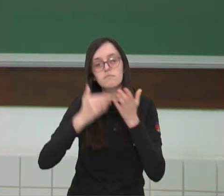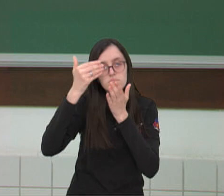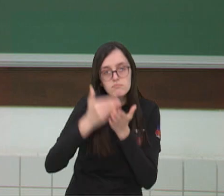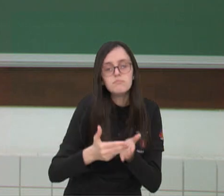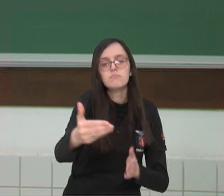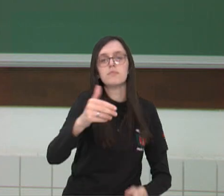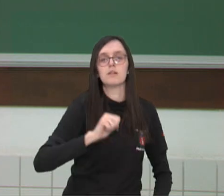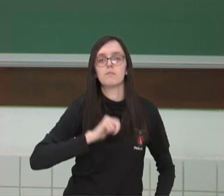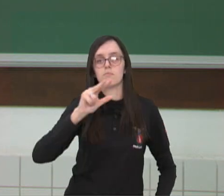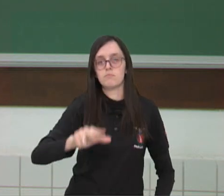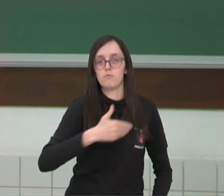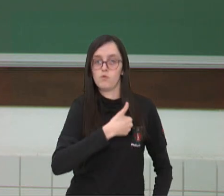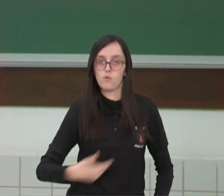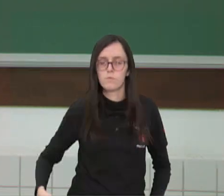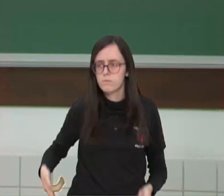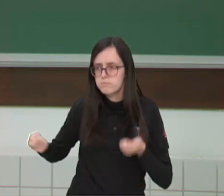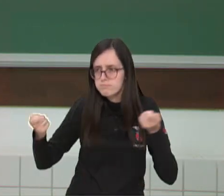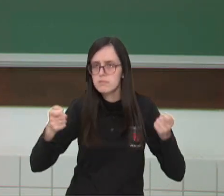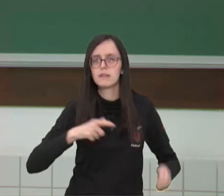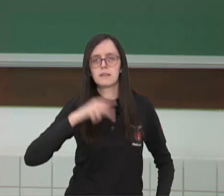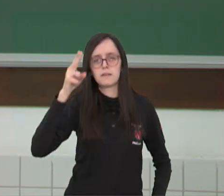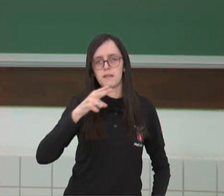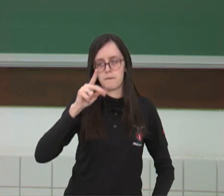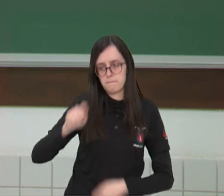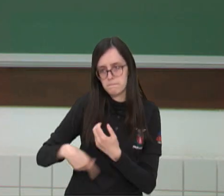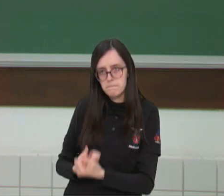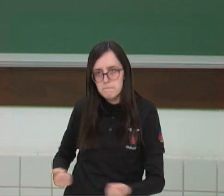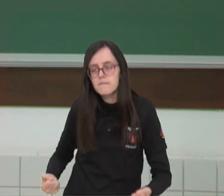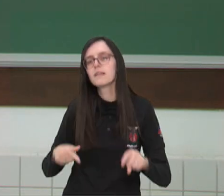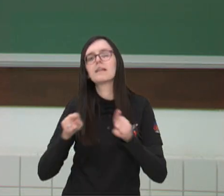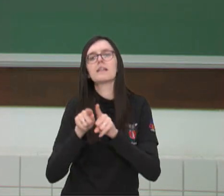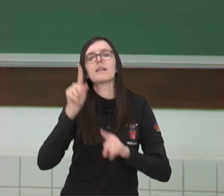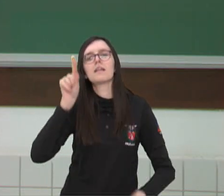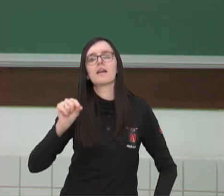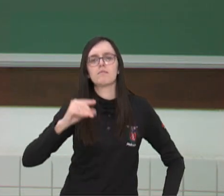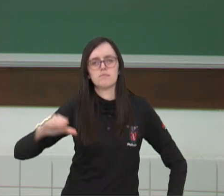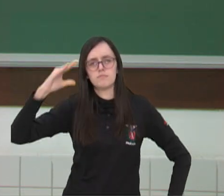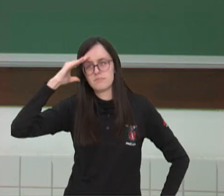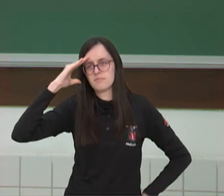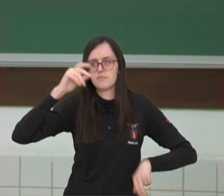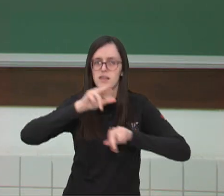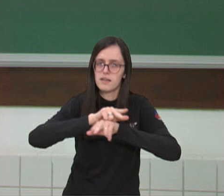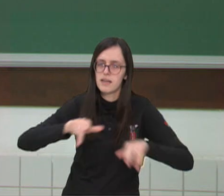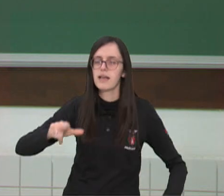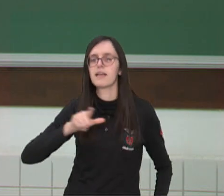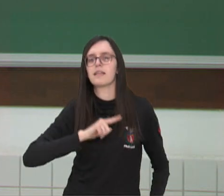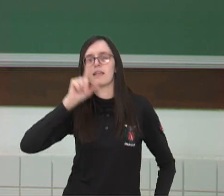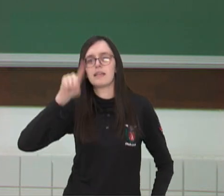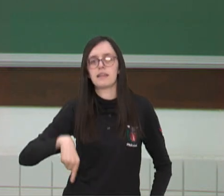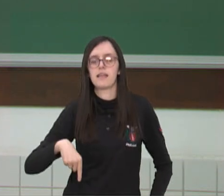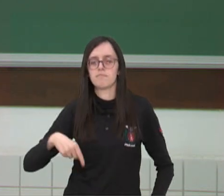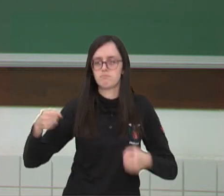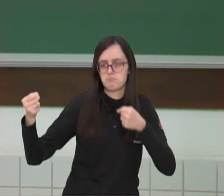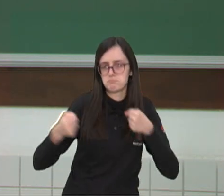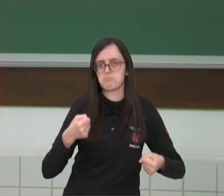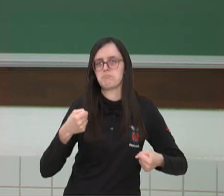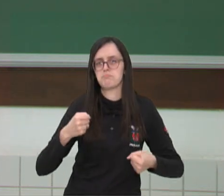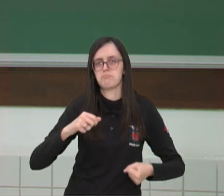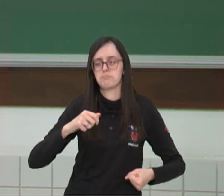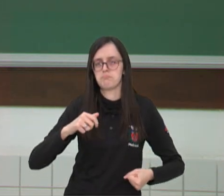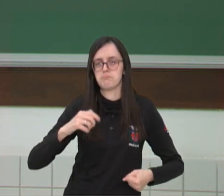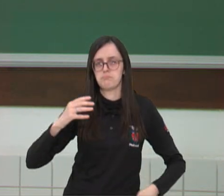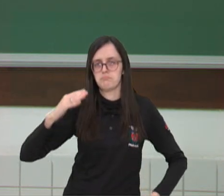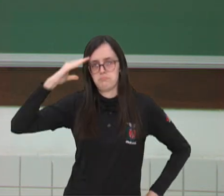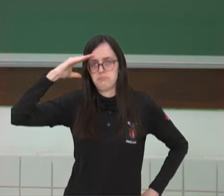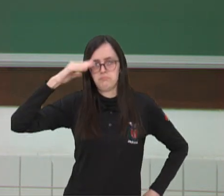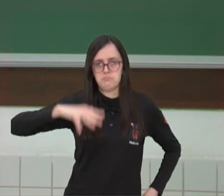governo português, com a presença de jesuítas e depois de militares, dos fortes militares, dominar essa